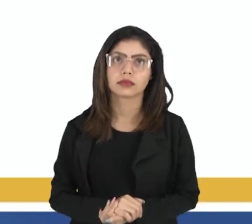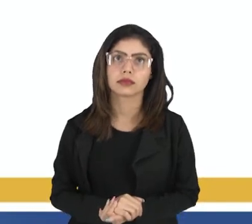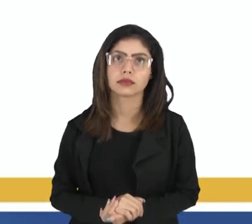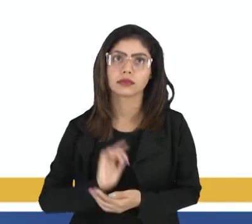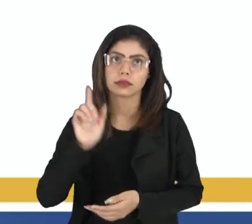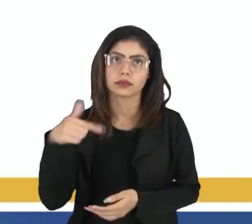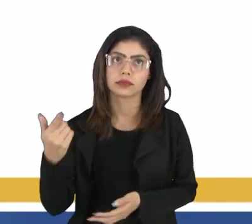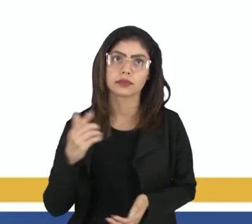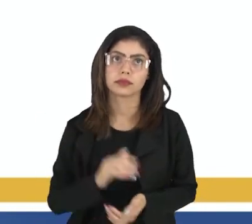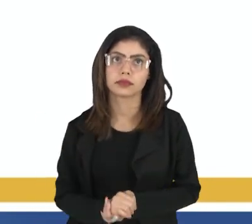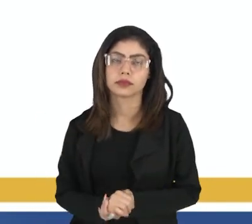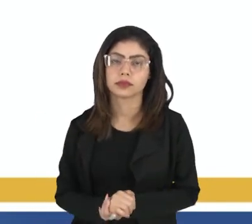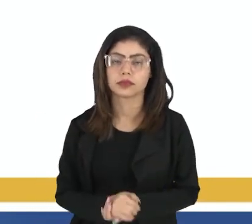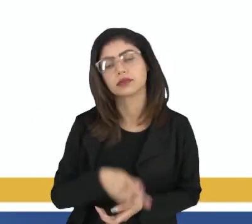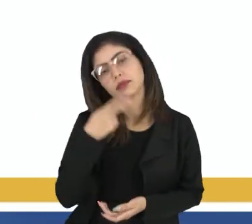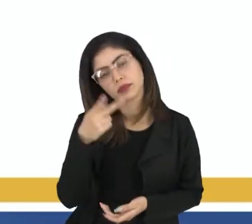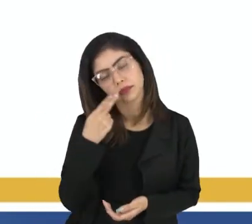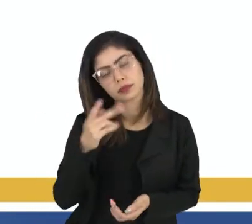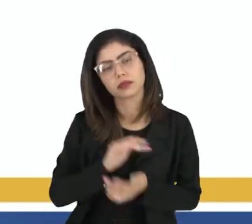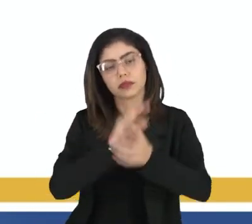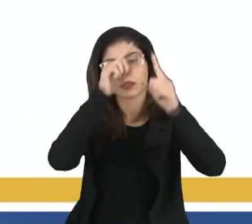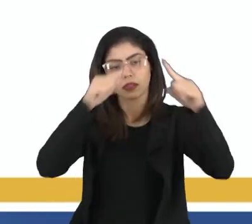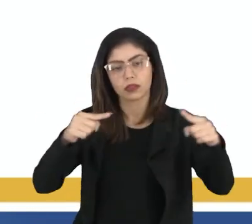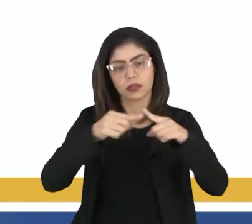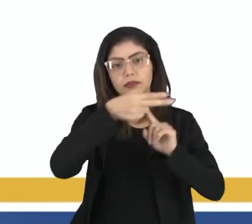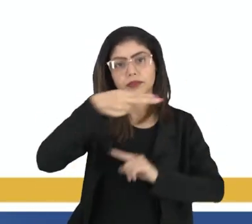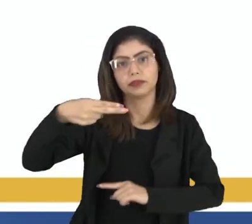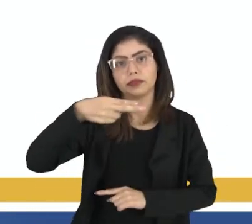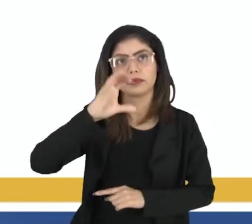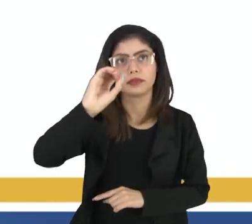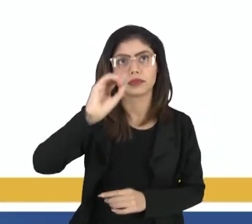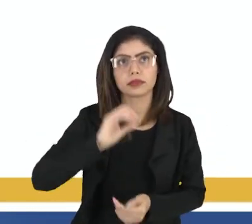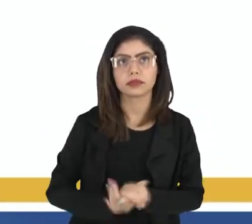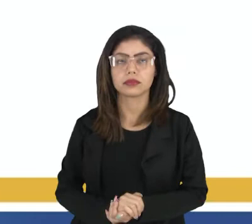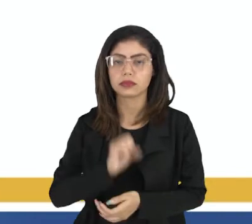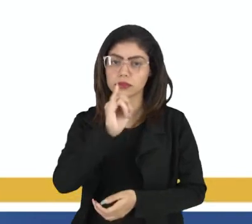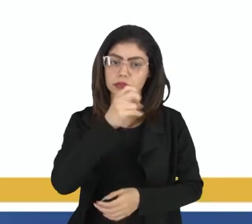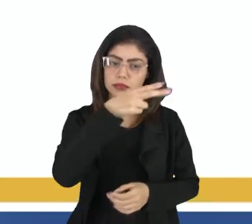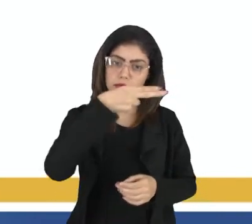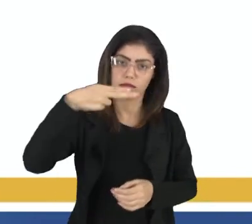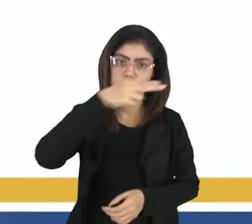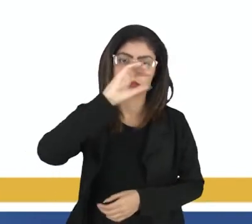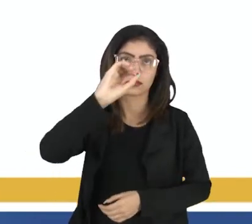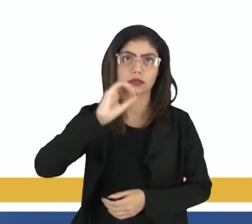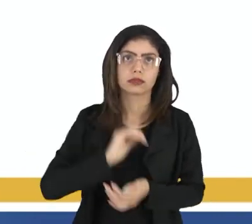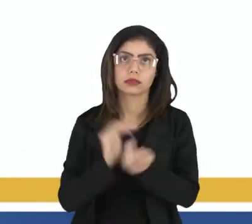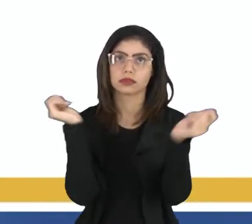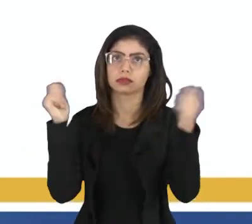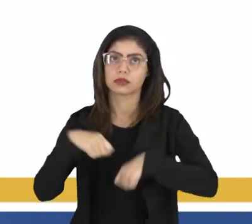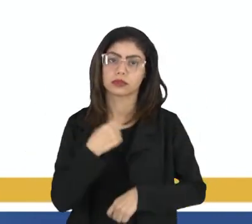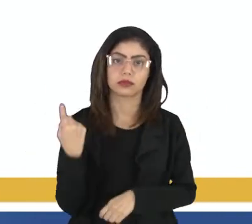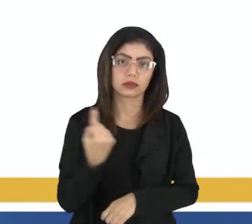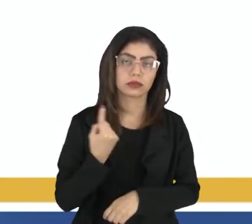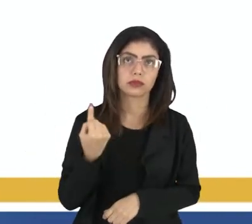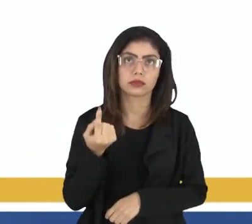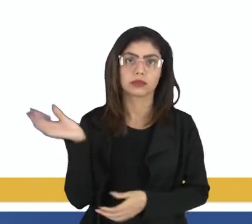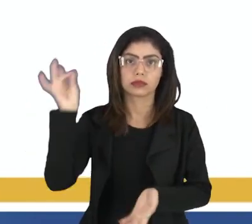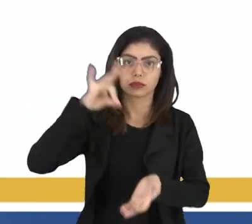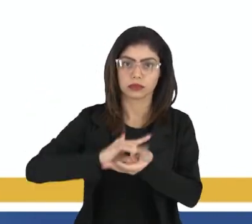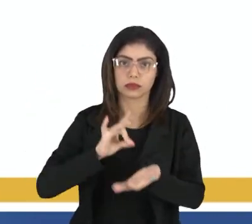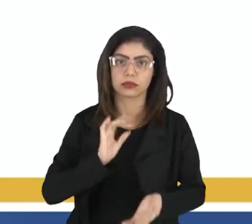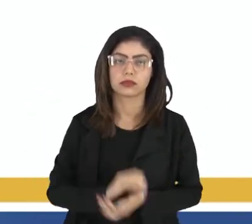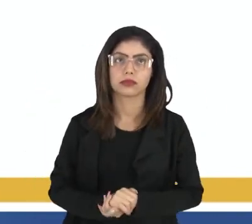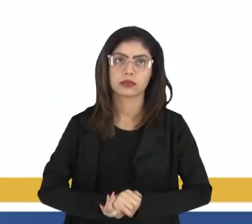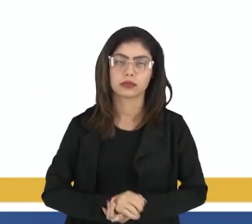No próximo, ele vai dizer que o meu delta é igual a 0. Se ele é igual a 0, ele possui uma raiz real, tá?